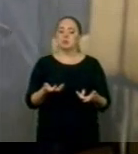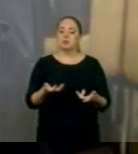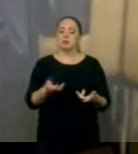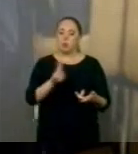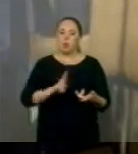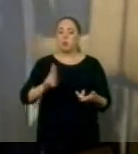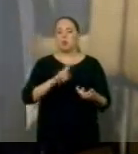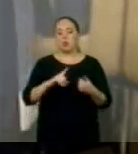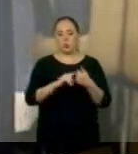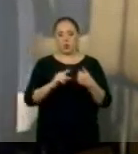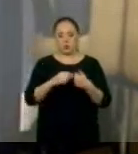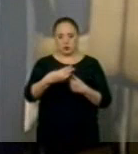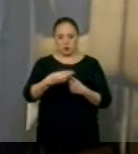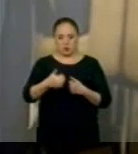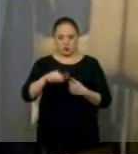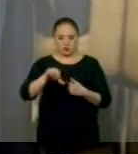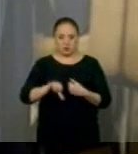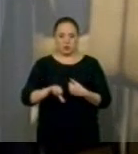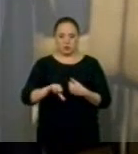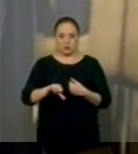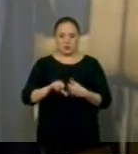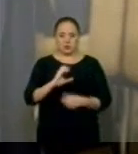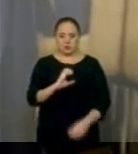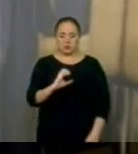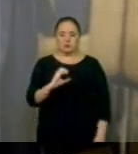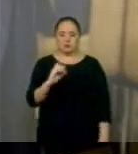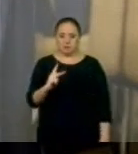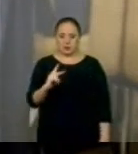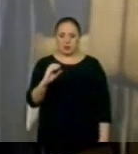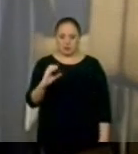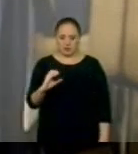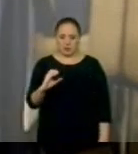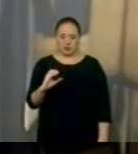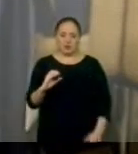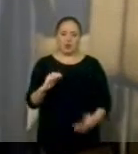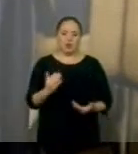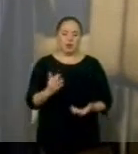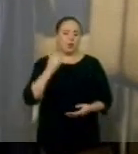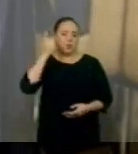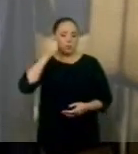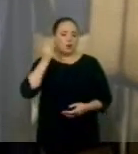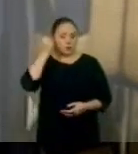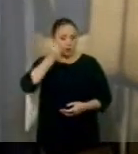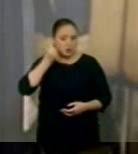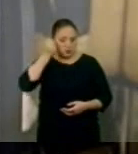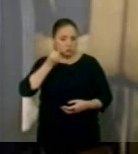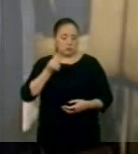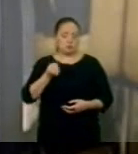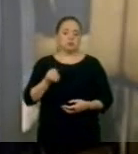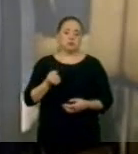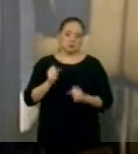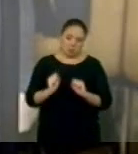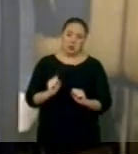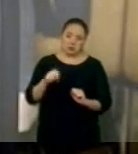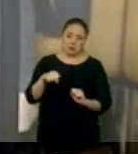artigo 319 do Código de Processo Penal a deputados e senadores ou a parlamentares,